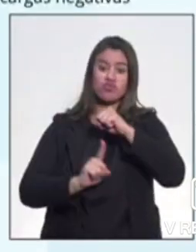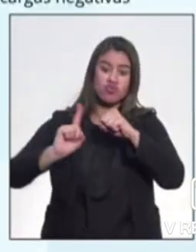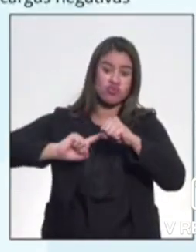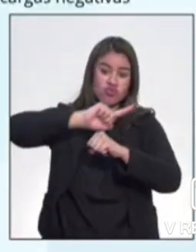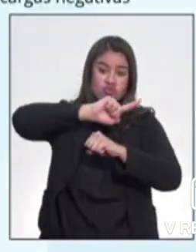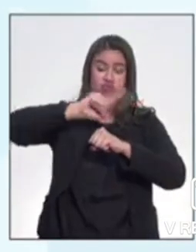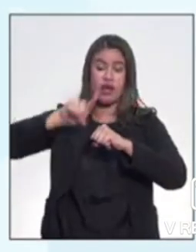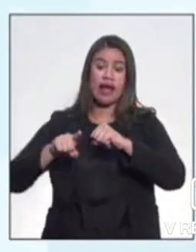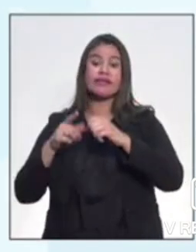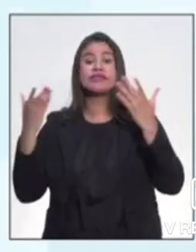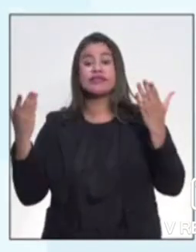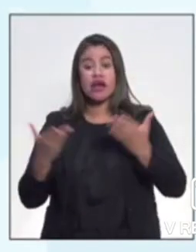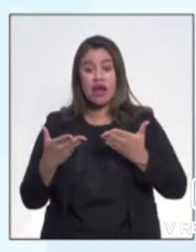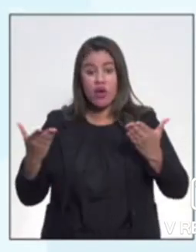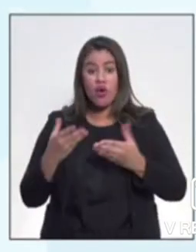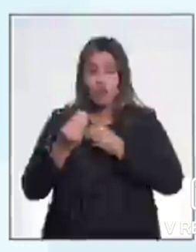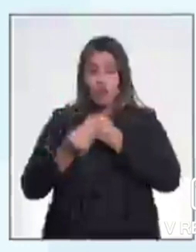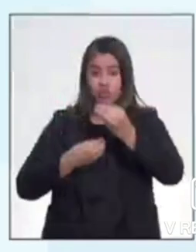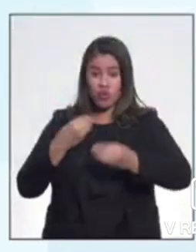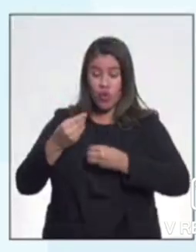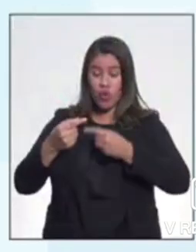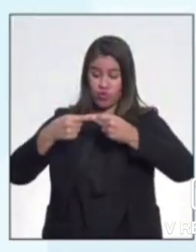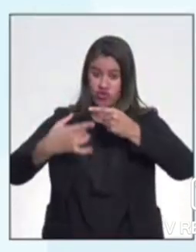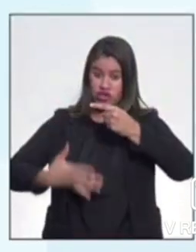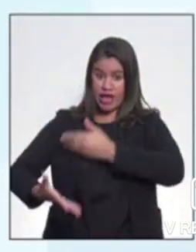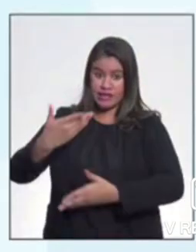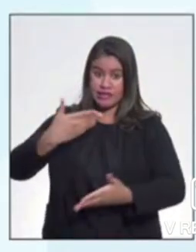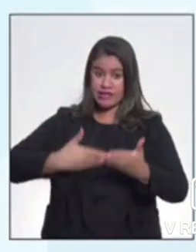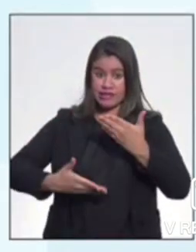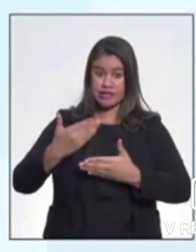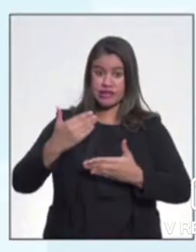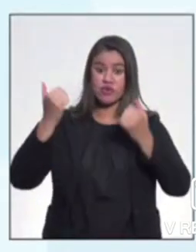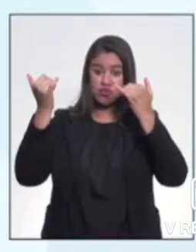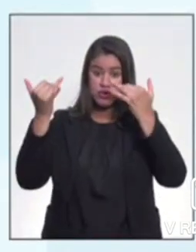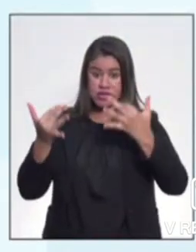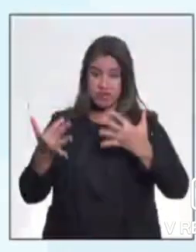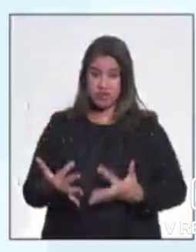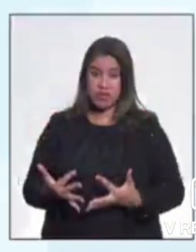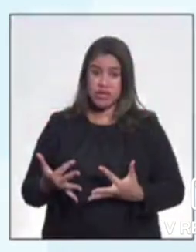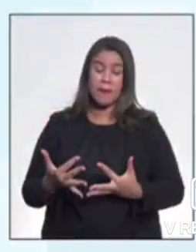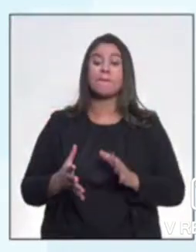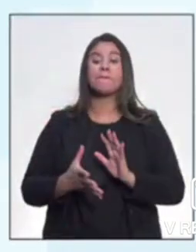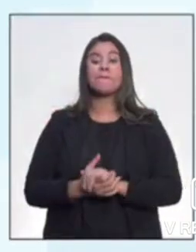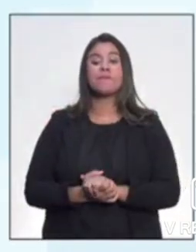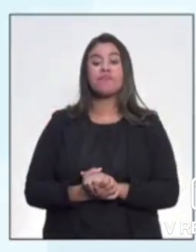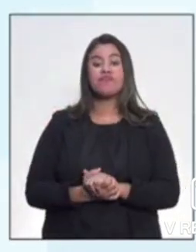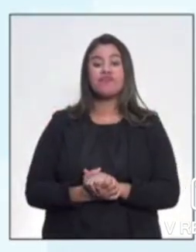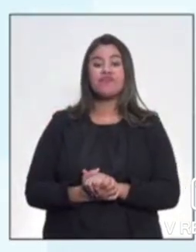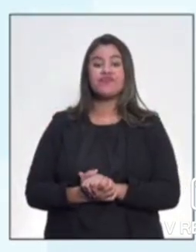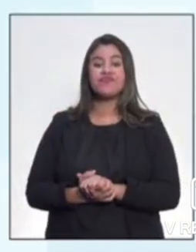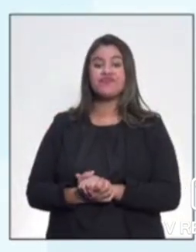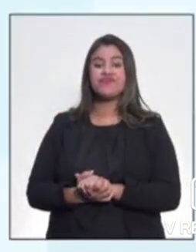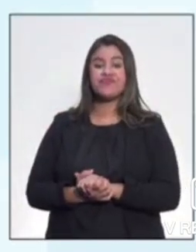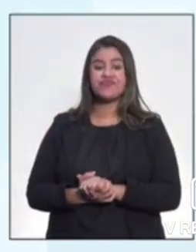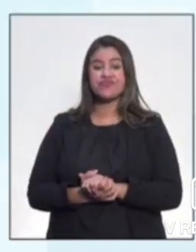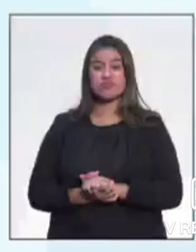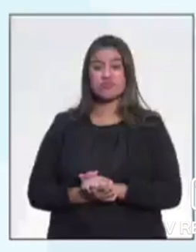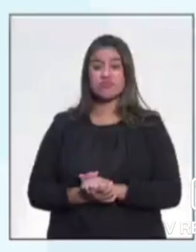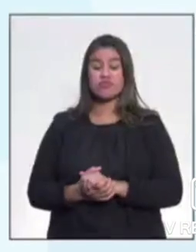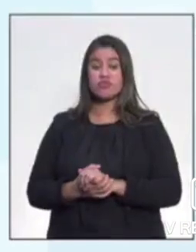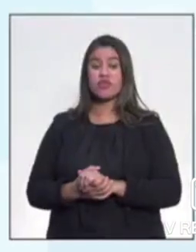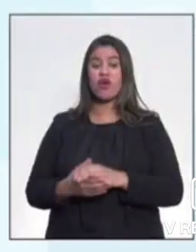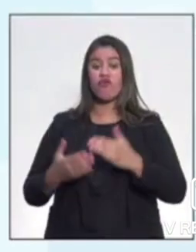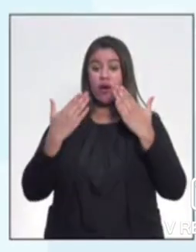no vídeo, eu quero que vocês façam a interaçãozinha no chat, que vocês vão fazer o quê? Né? Indicar para mim